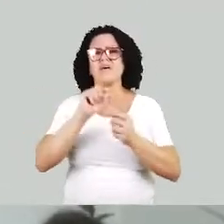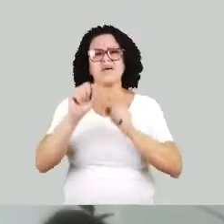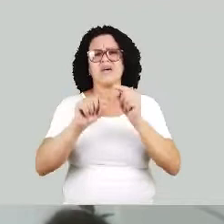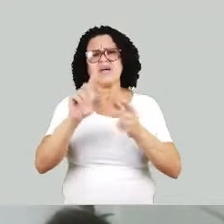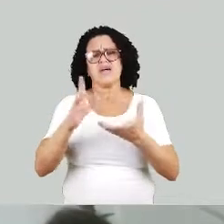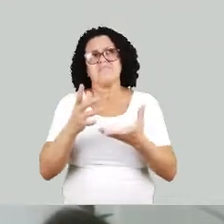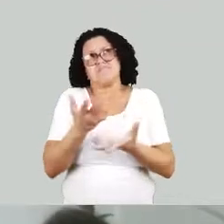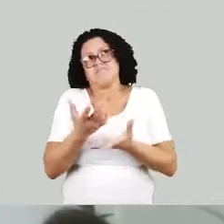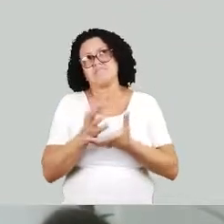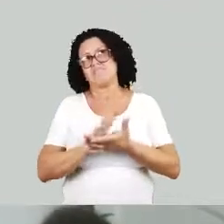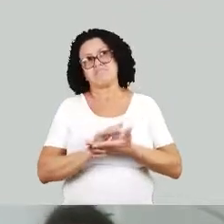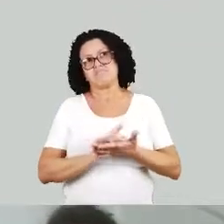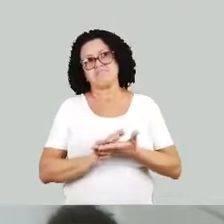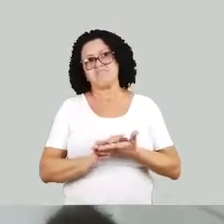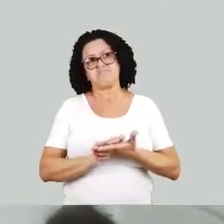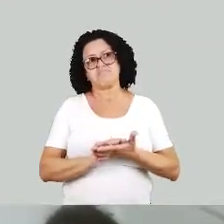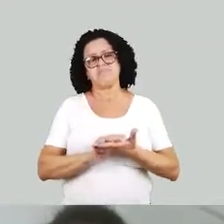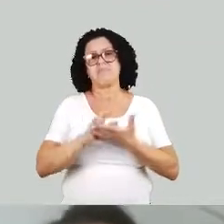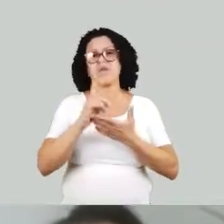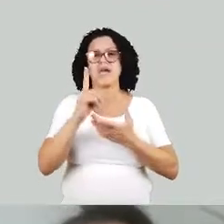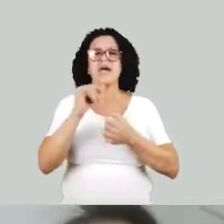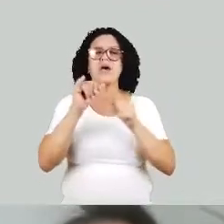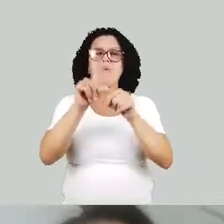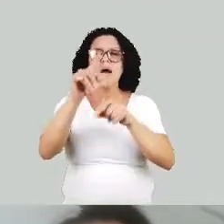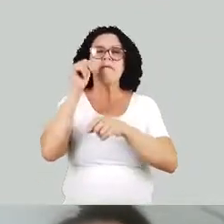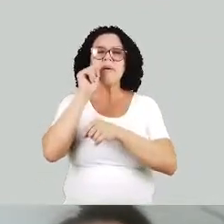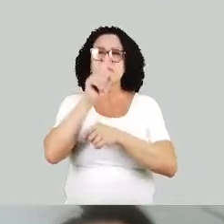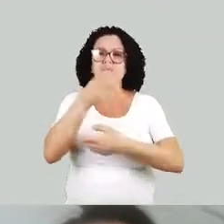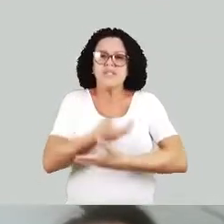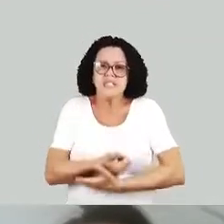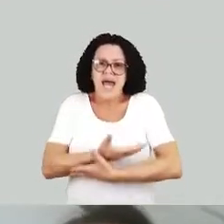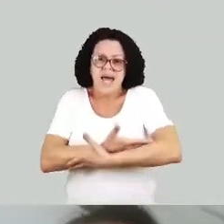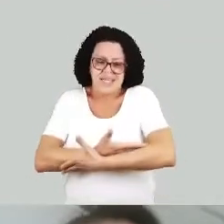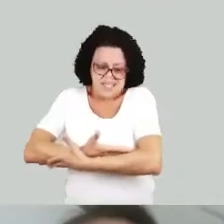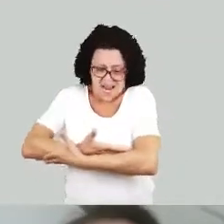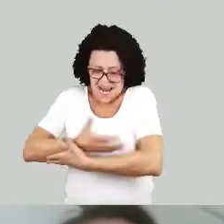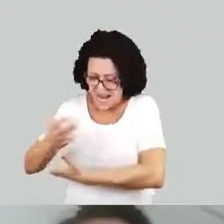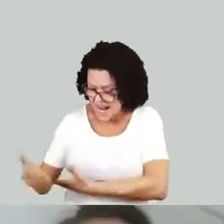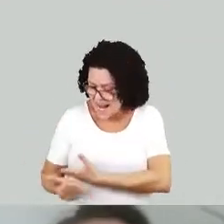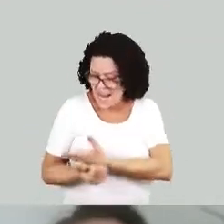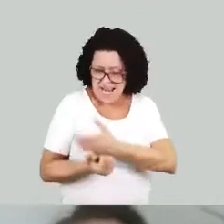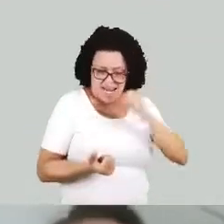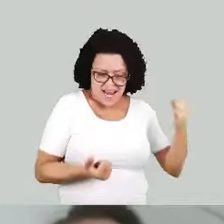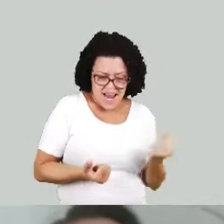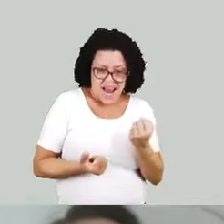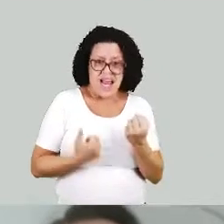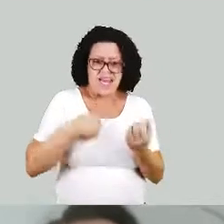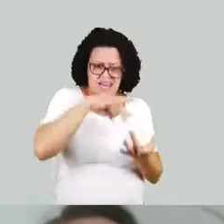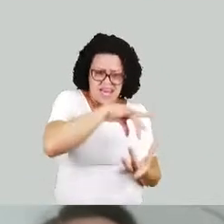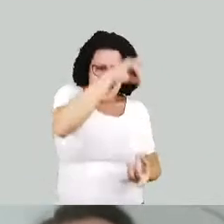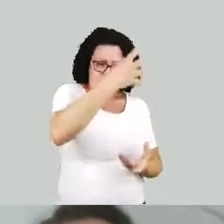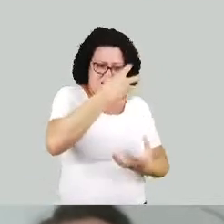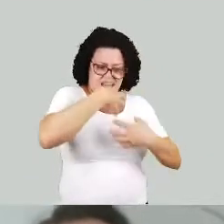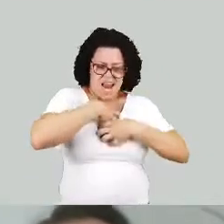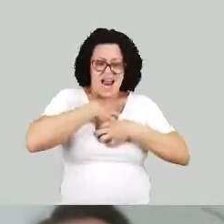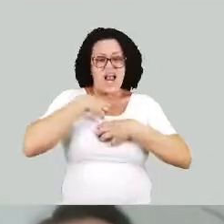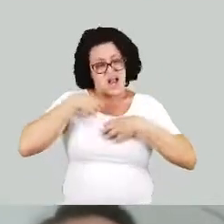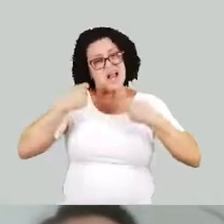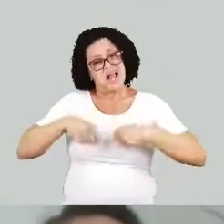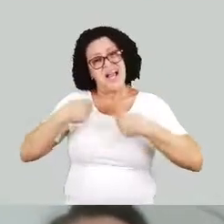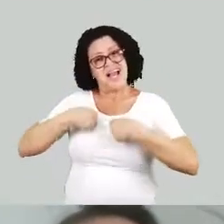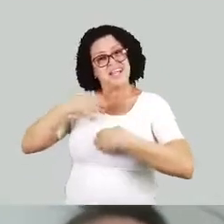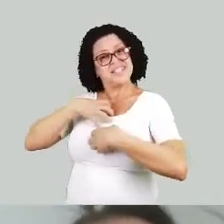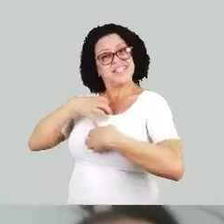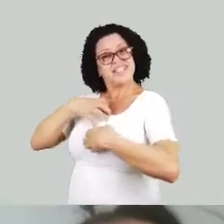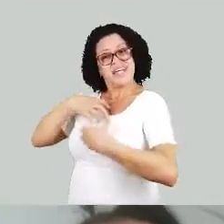foi o colo quando criança, então eu vou dar um colo para minha criança interior agora,